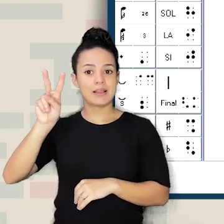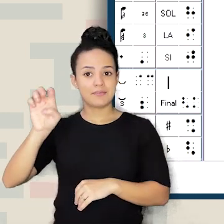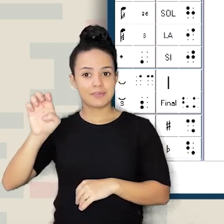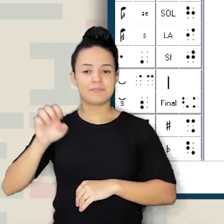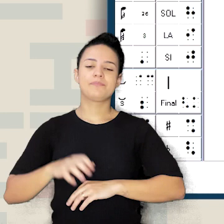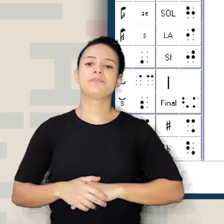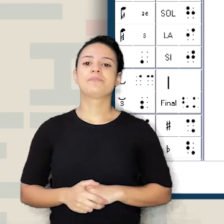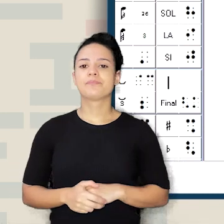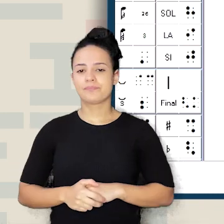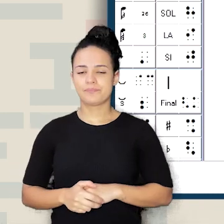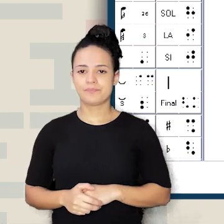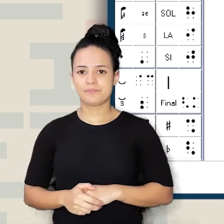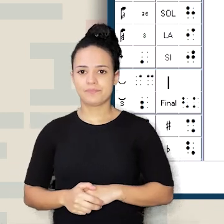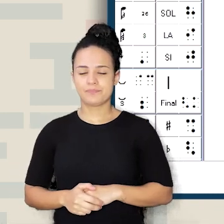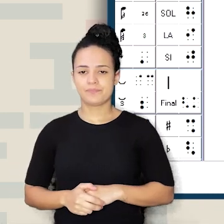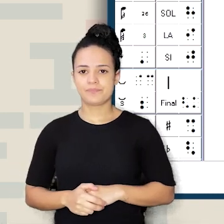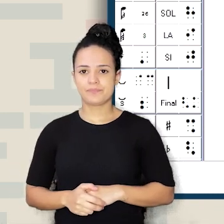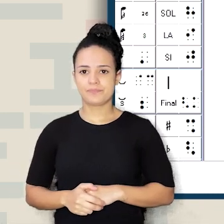da clave.